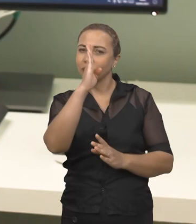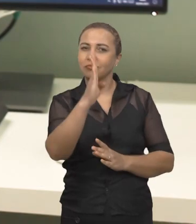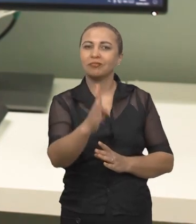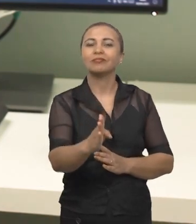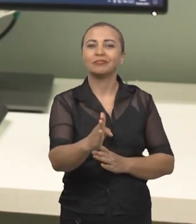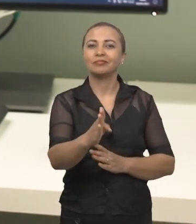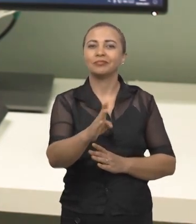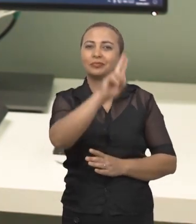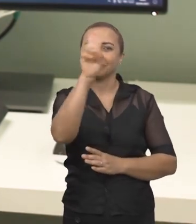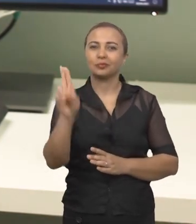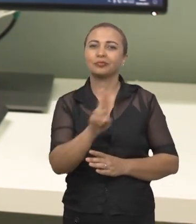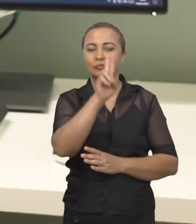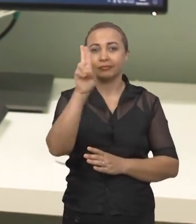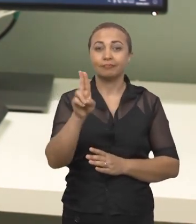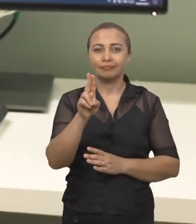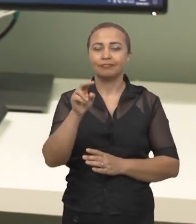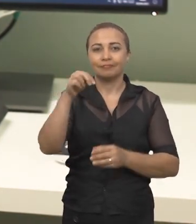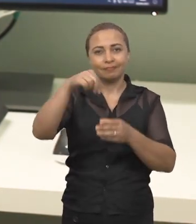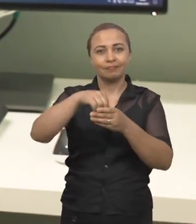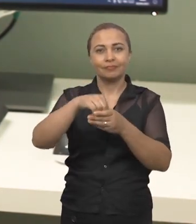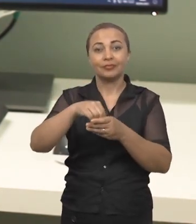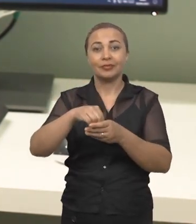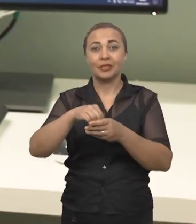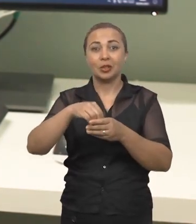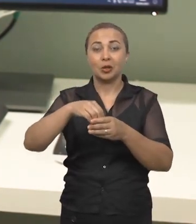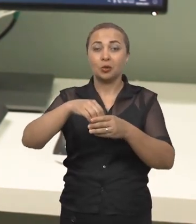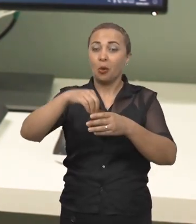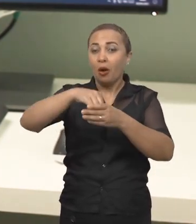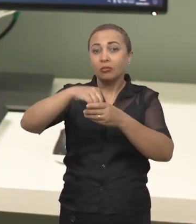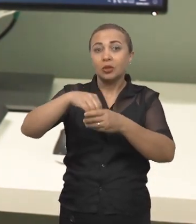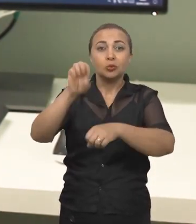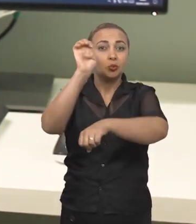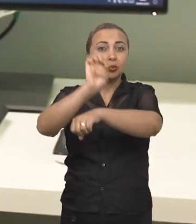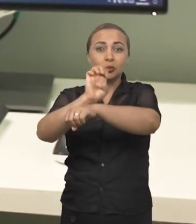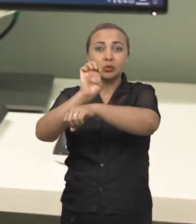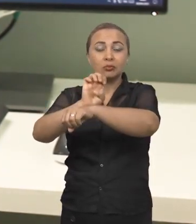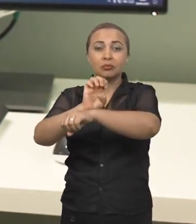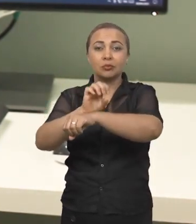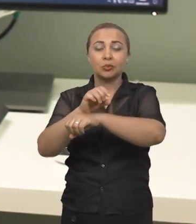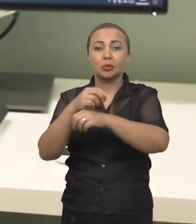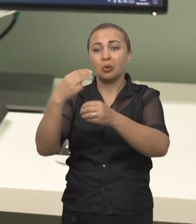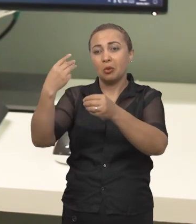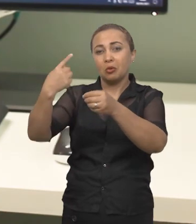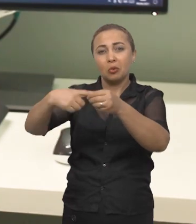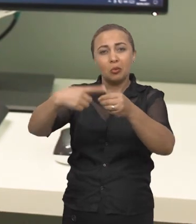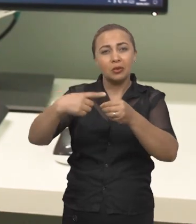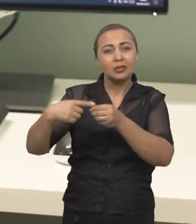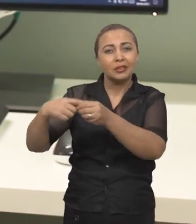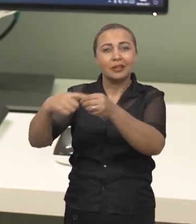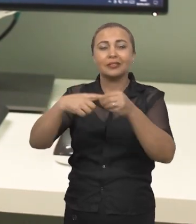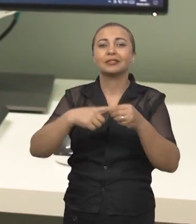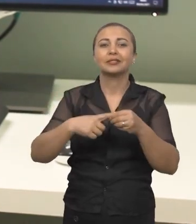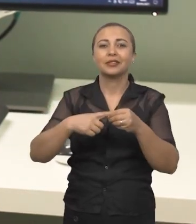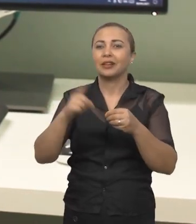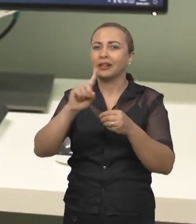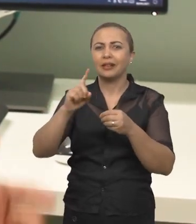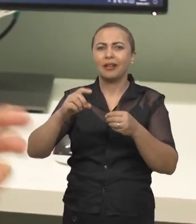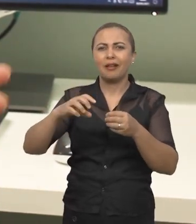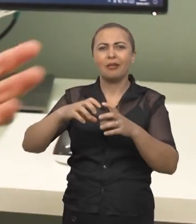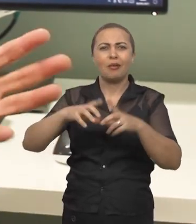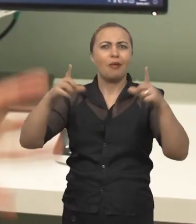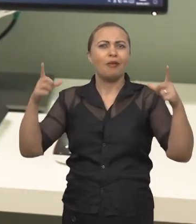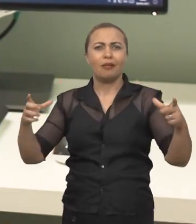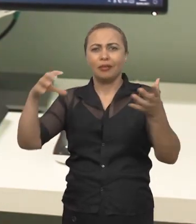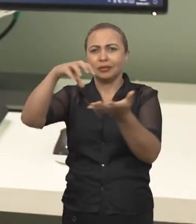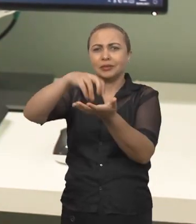diretamente, né, o uso dele, né, no interior do estado, né, ou seja, nos pequenos centros, não nos grandes